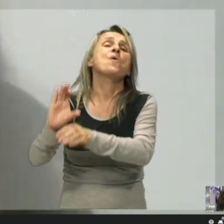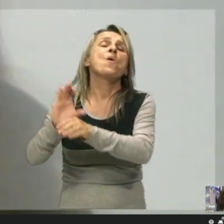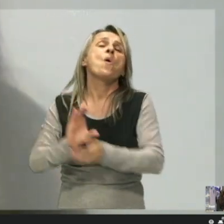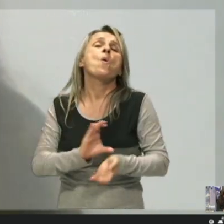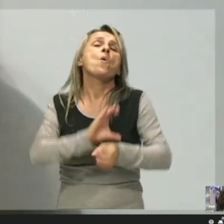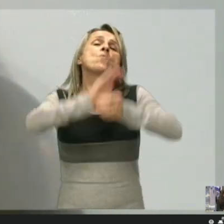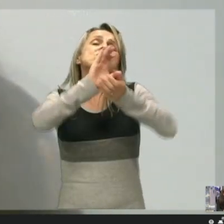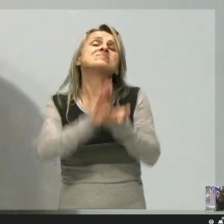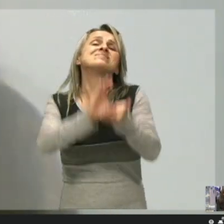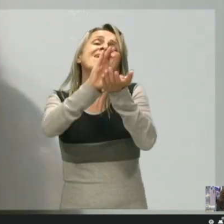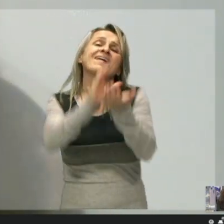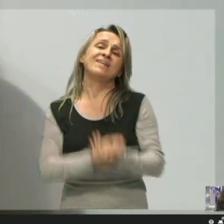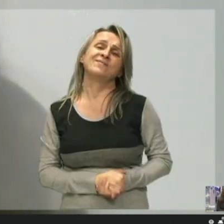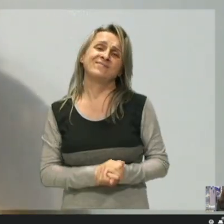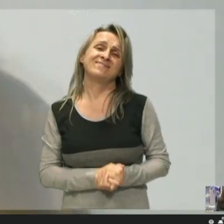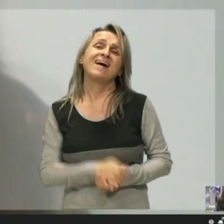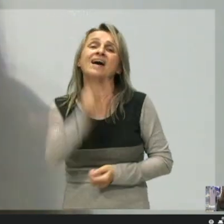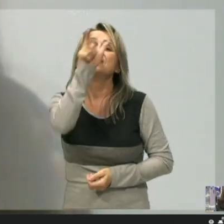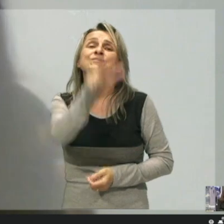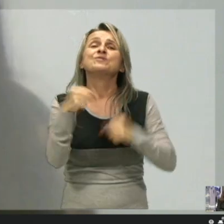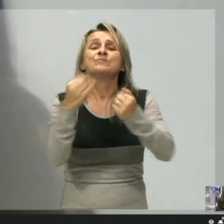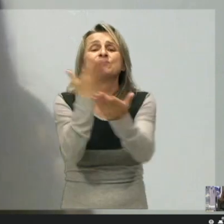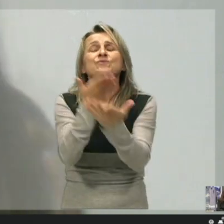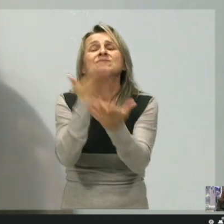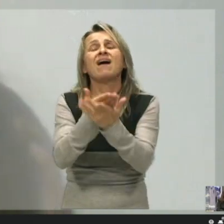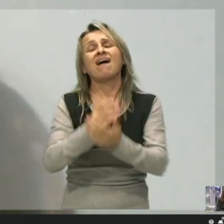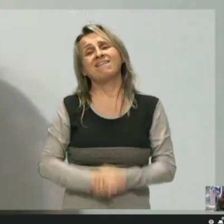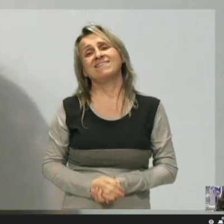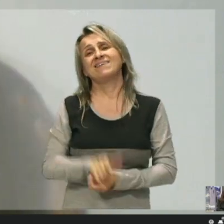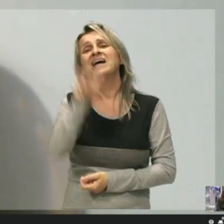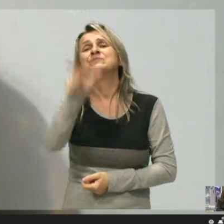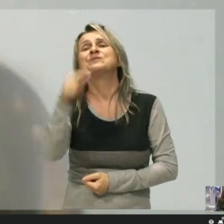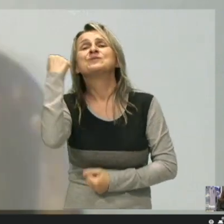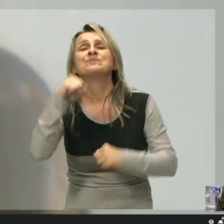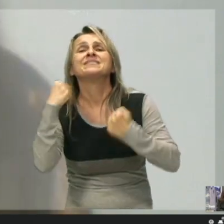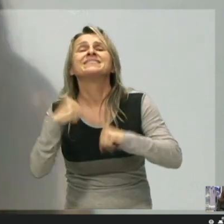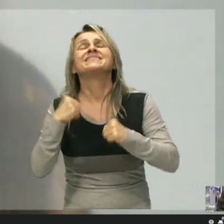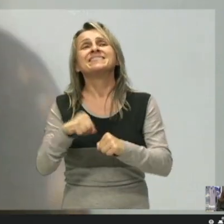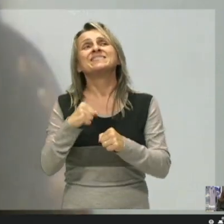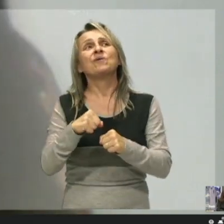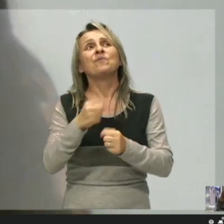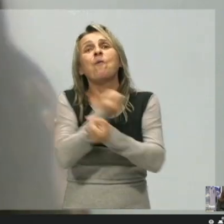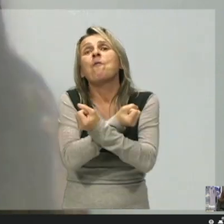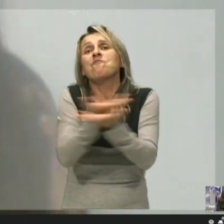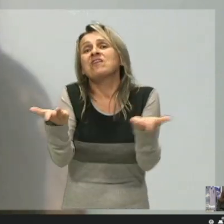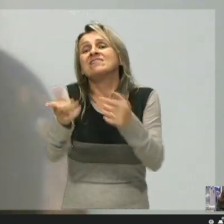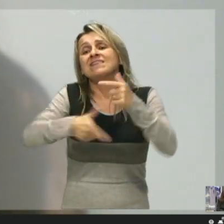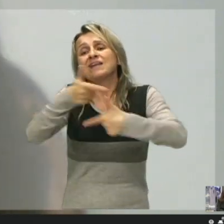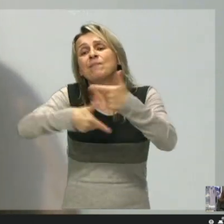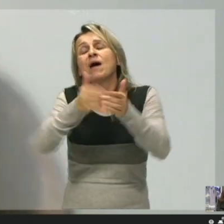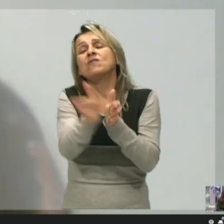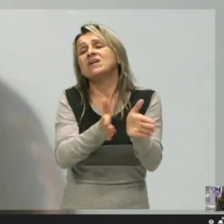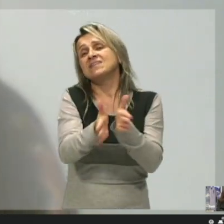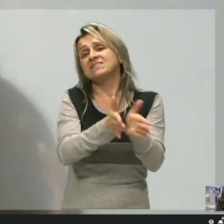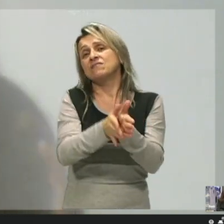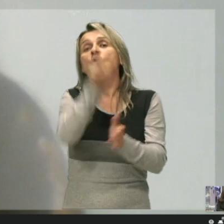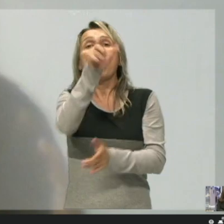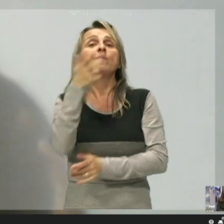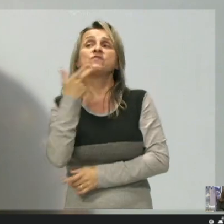a estudar, as pessoas têm que começar a oferecer serviços acessíveis. Ah, eu não sabia. Não sabia, desculpa, vai começar a